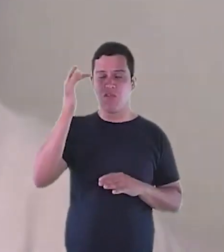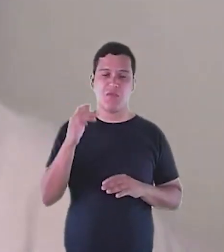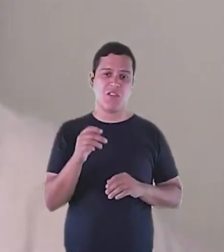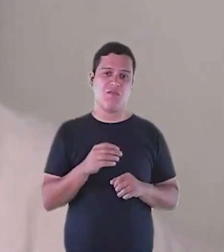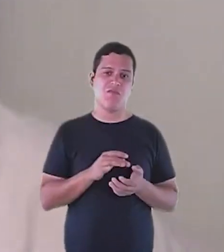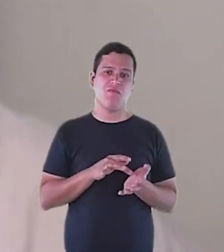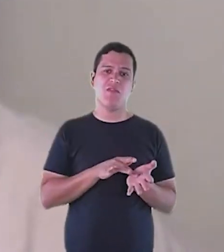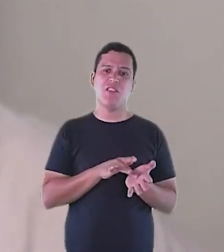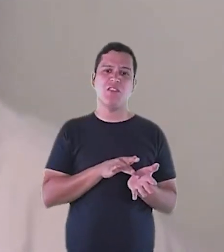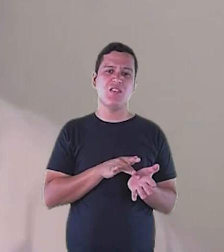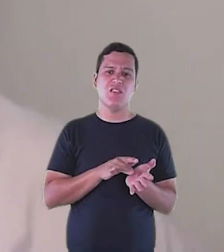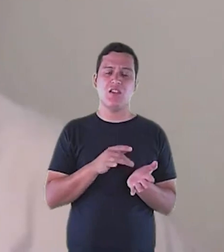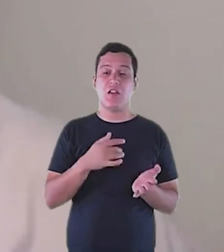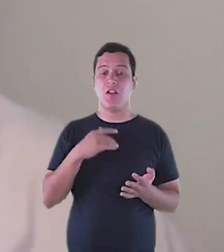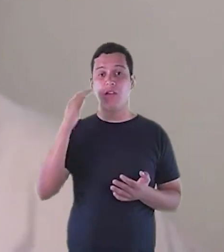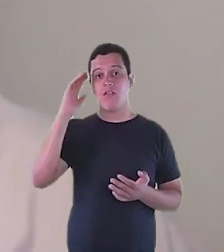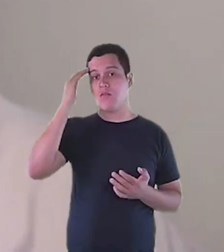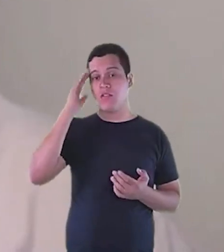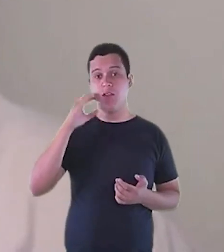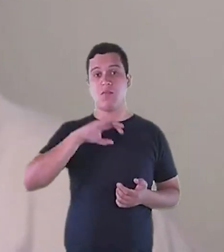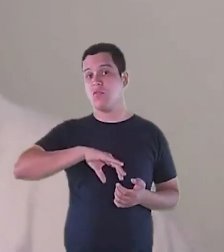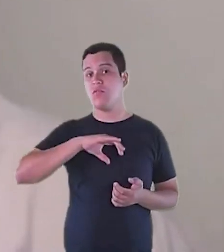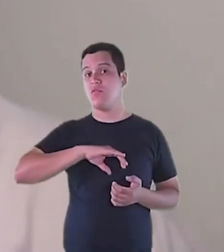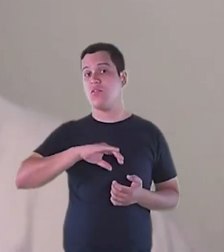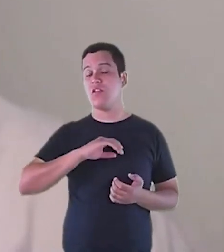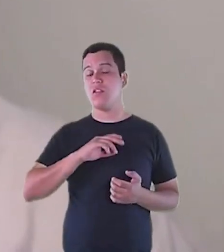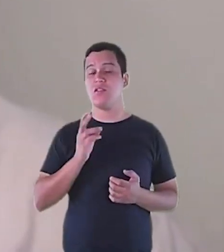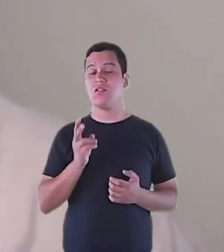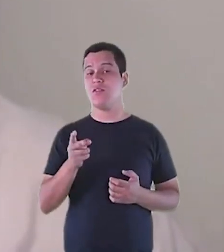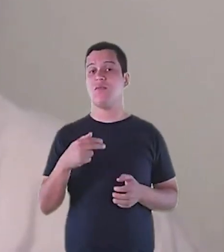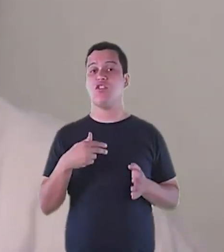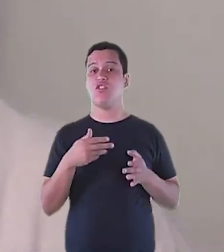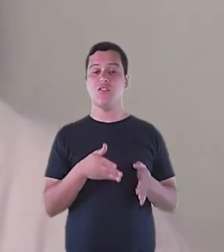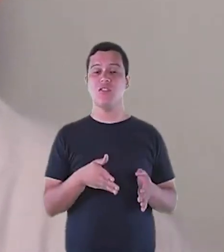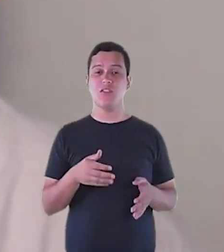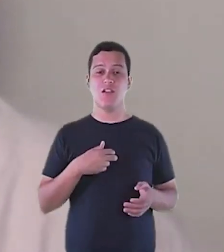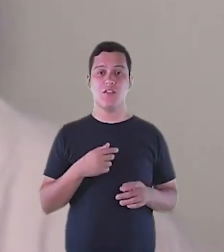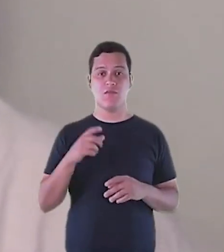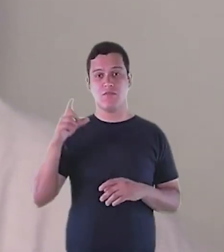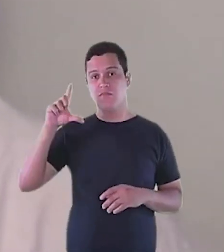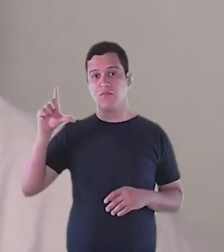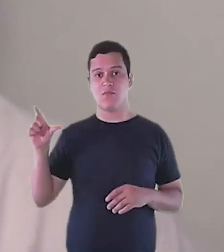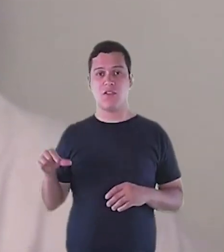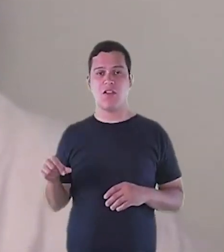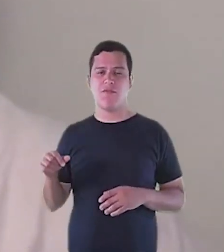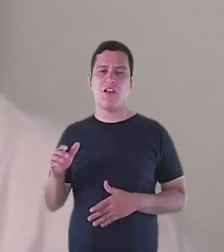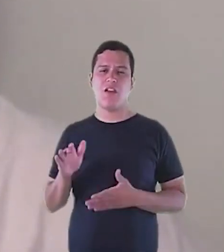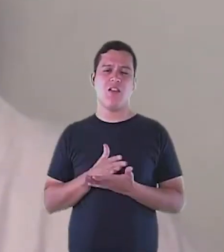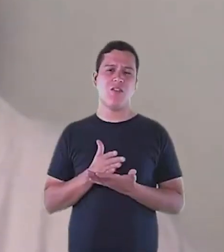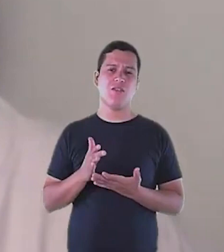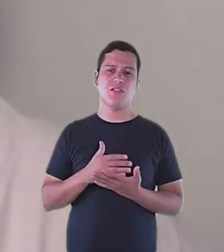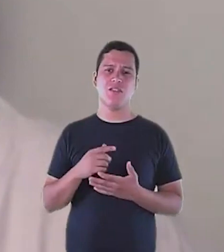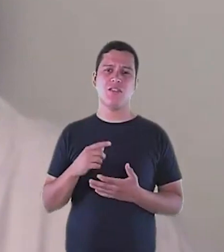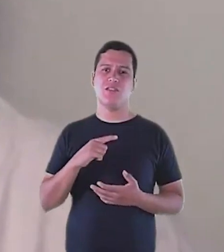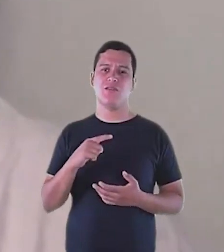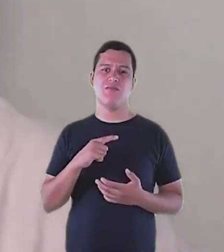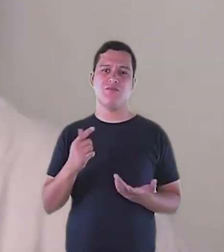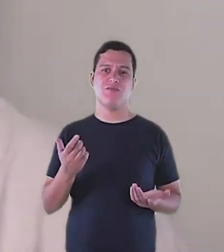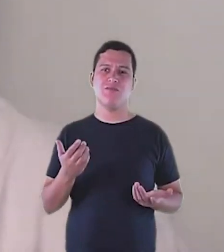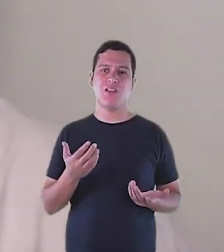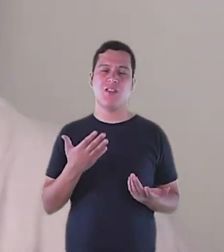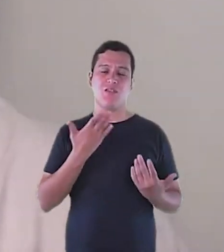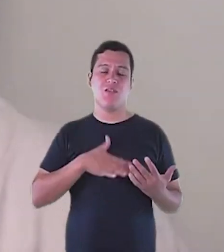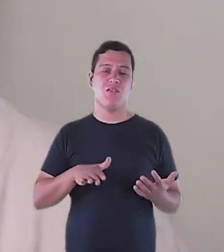a língua portuguesa, logo recém-chegado da África, que fazia corpo mole, que deixava por acaso